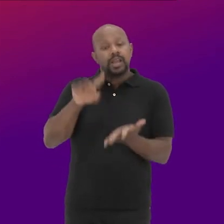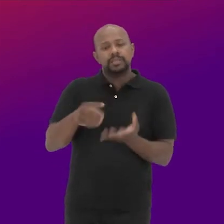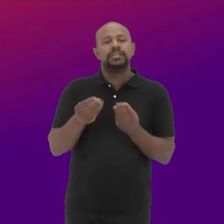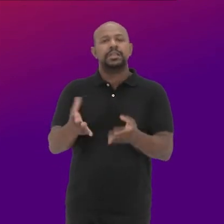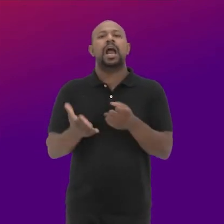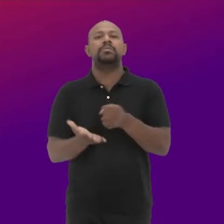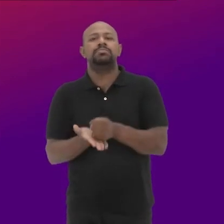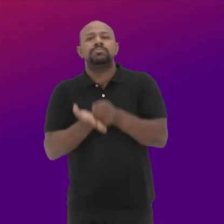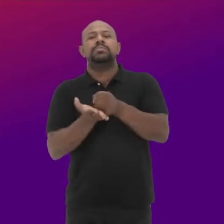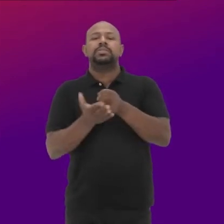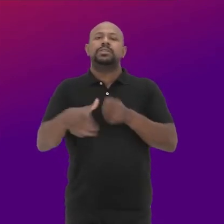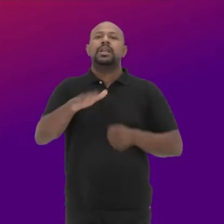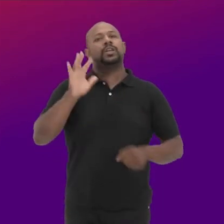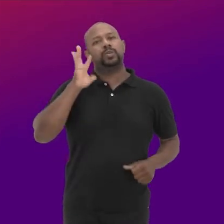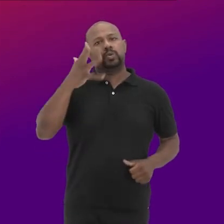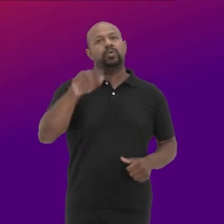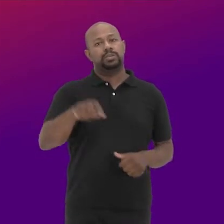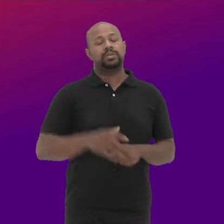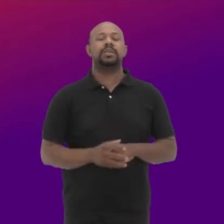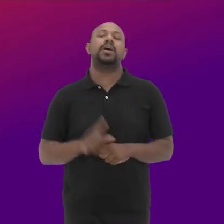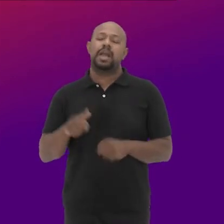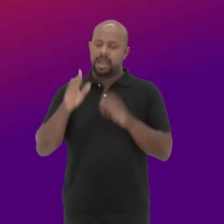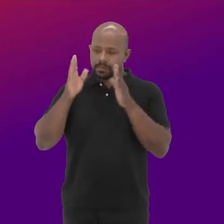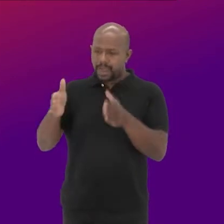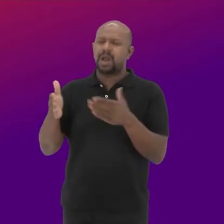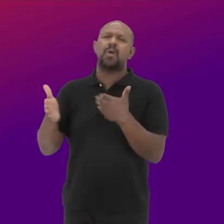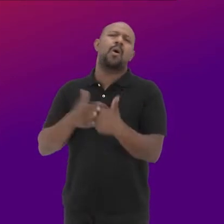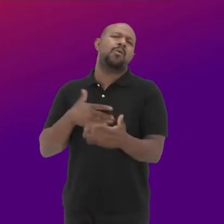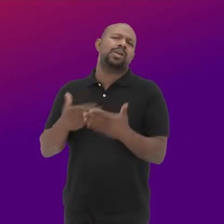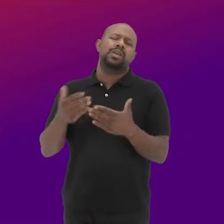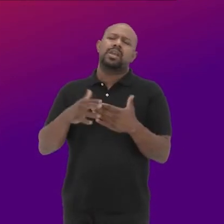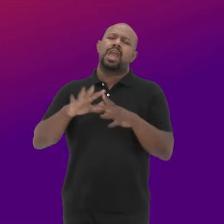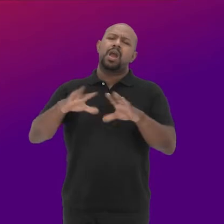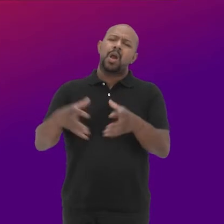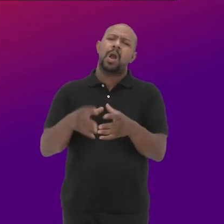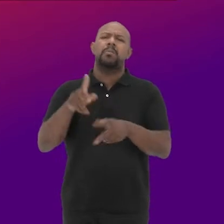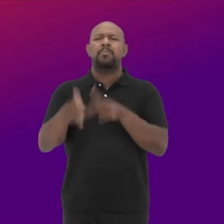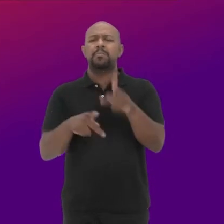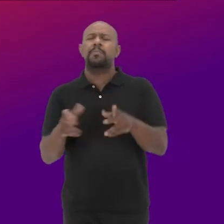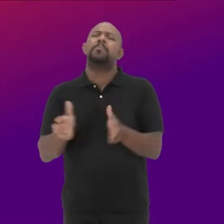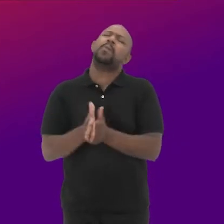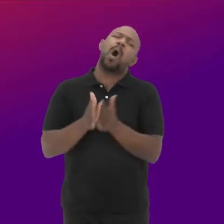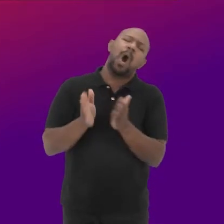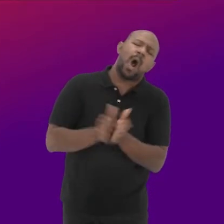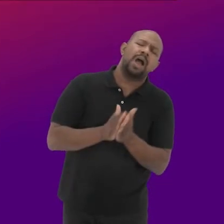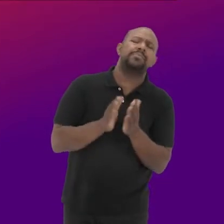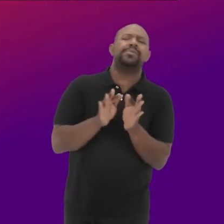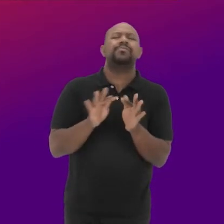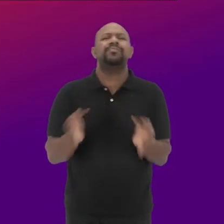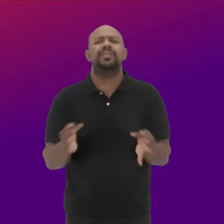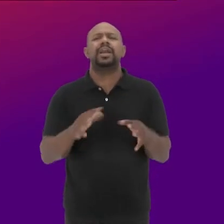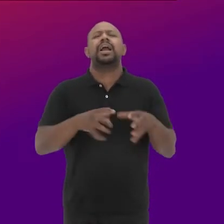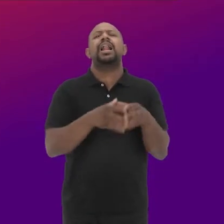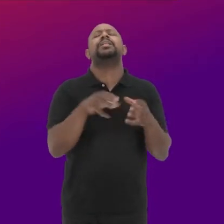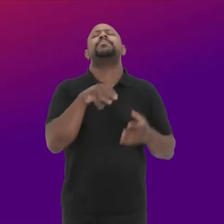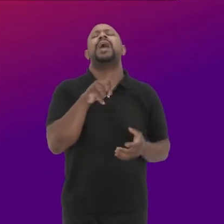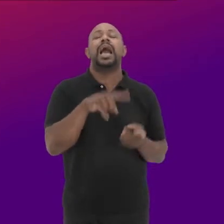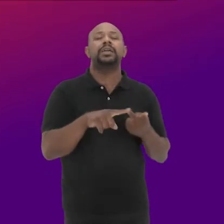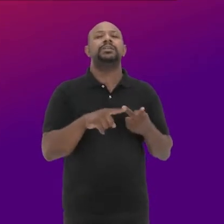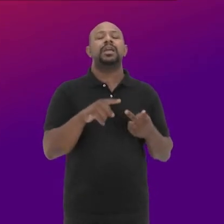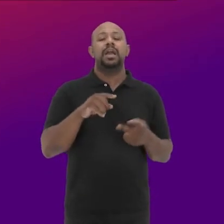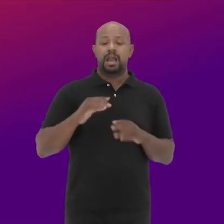dá a sustentabilidade da solução. Então, é dirigido para qualquer população, pobre e vulnerável, classe